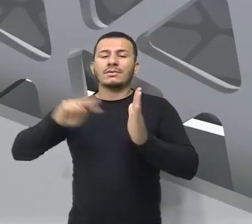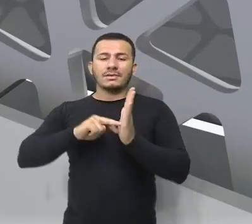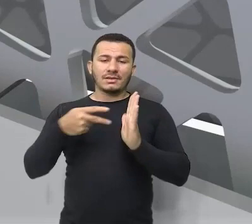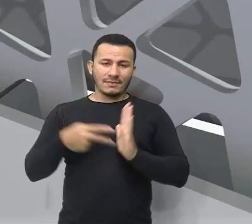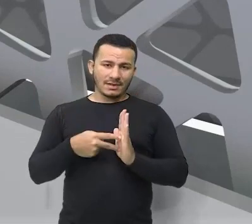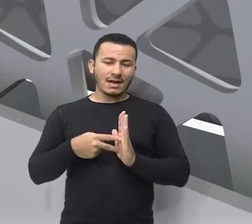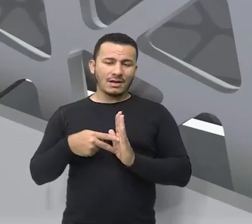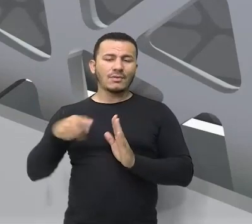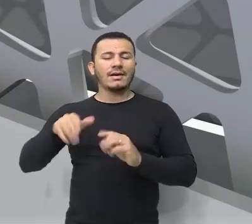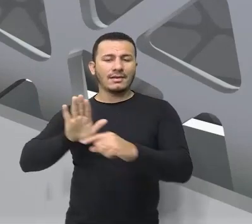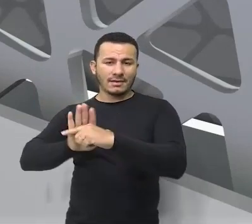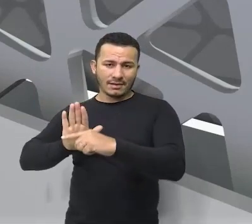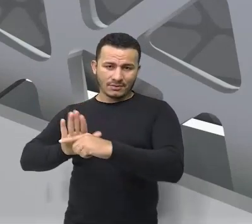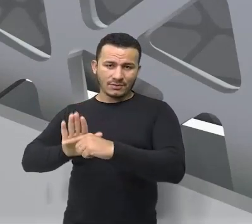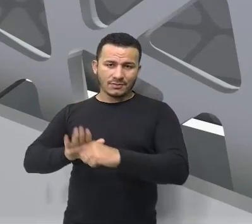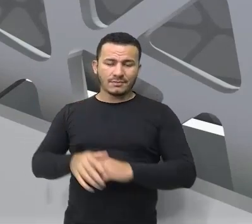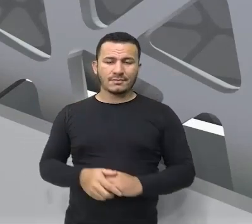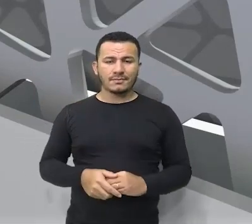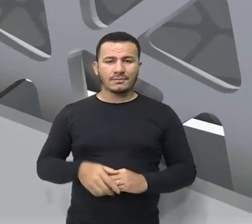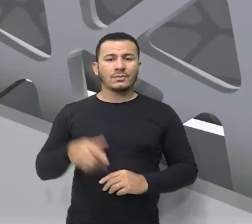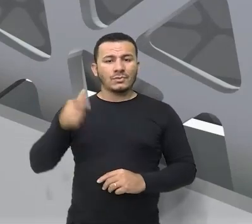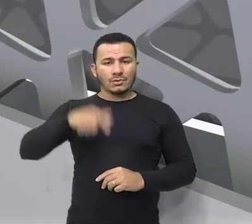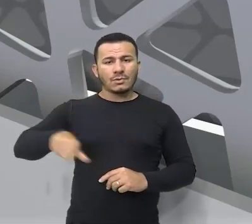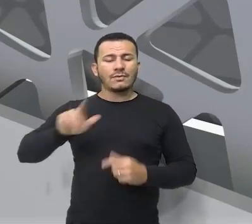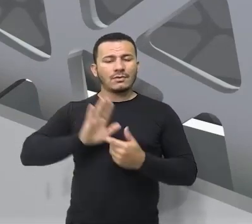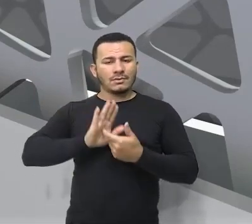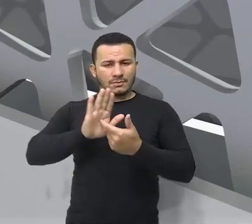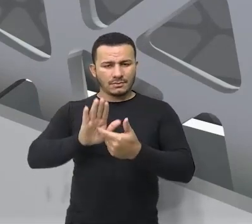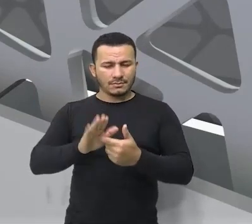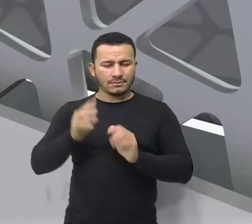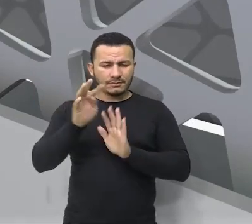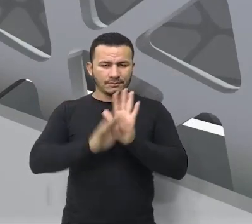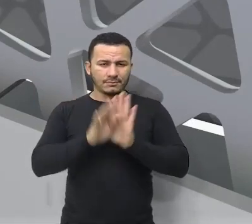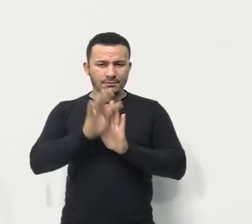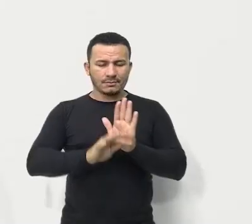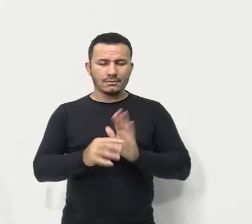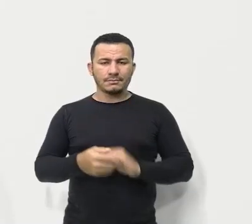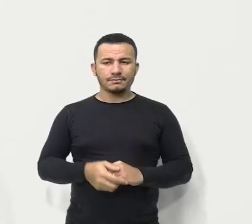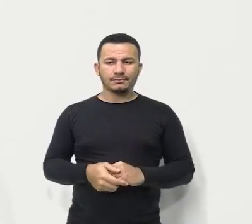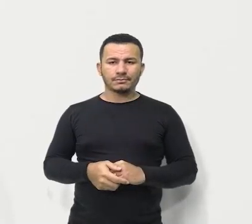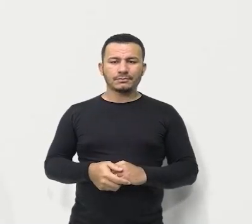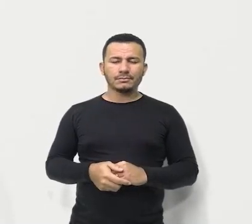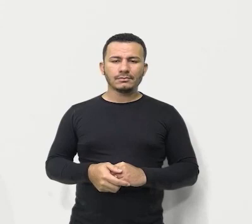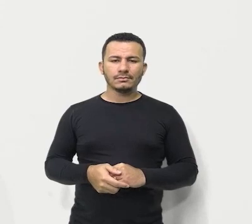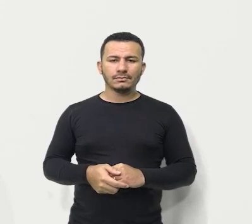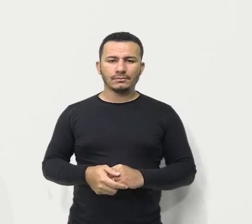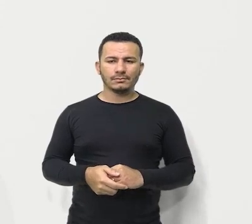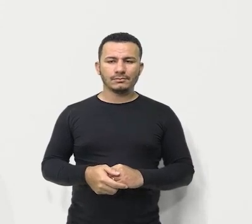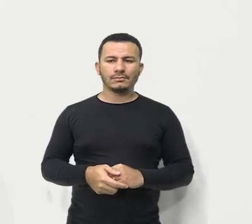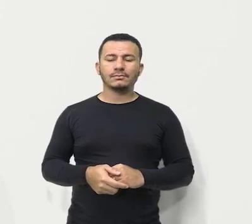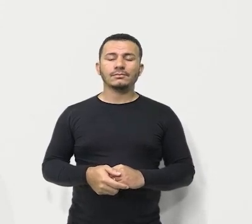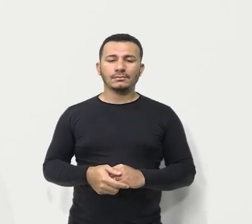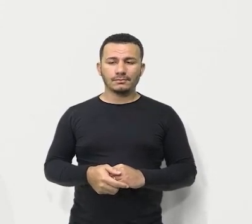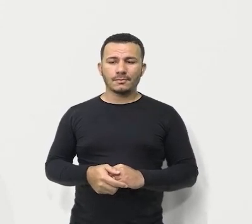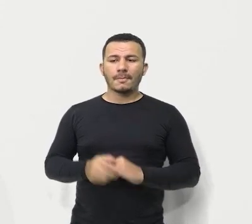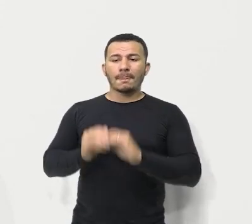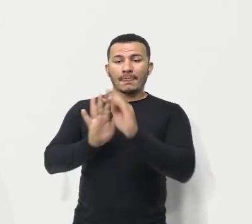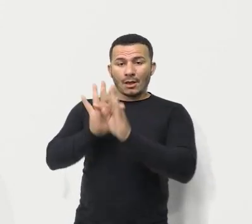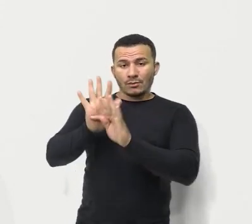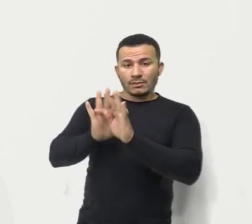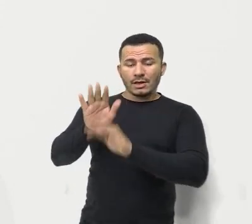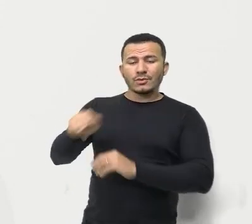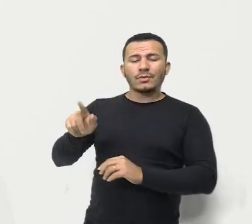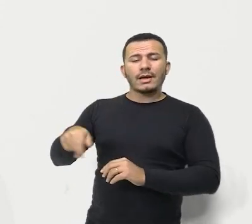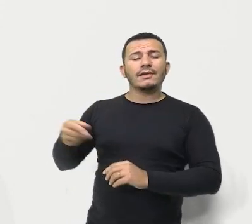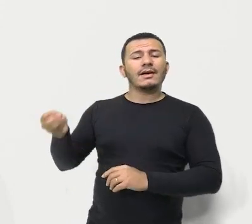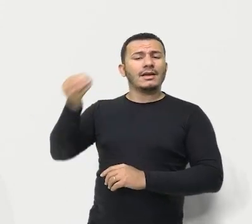final do texto, vamos recuperar o texto, por favor? Notem que a parte final do texto, recuperando isso, a parte final do texto é a parte que